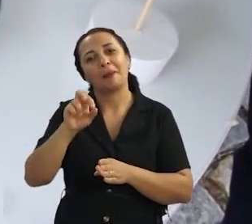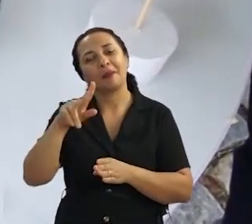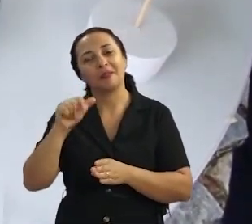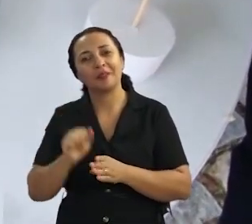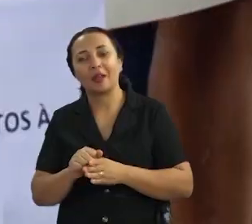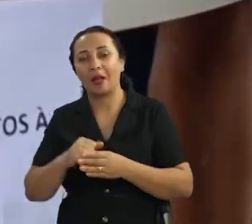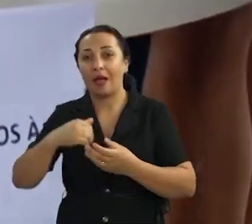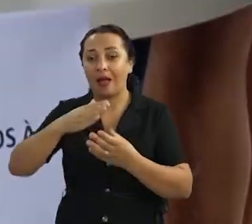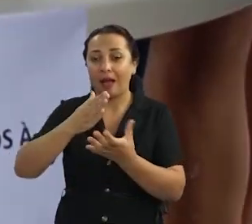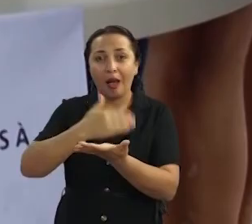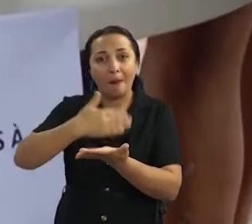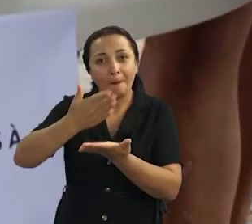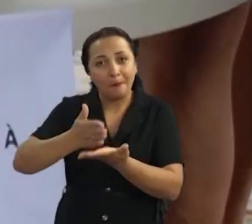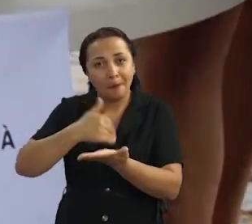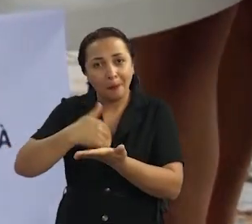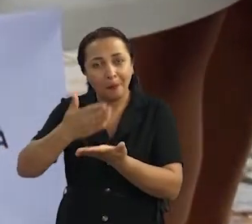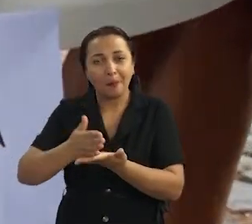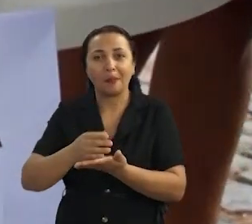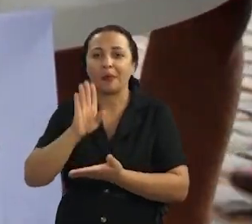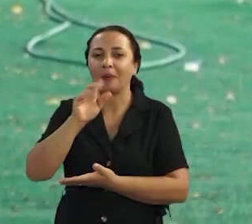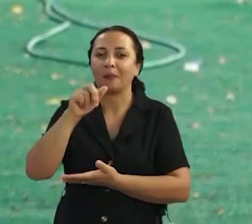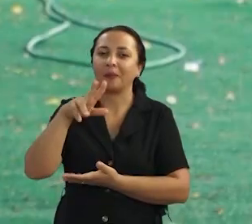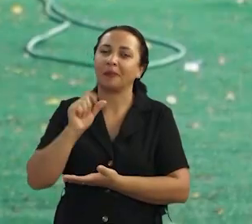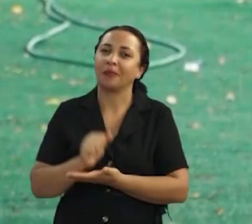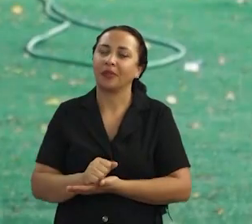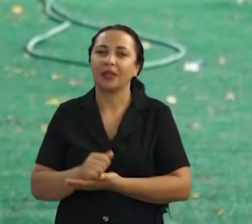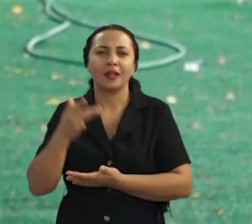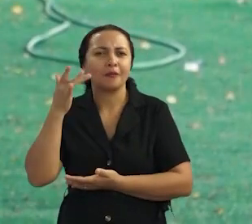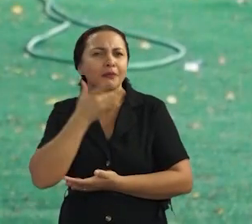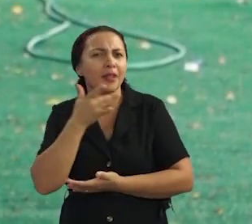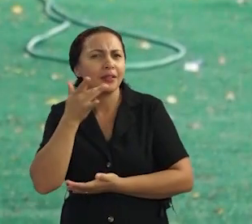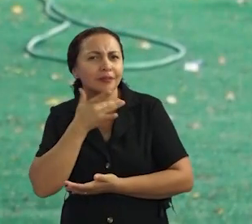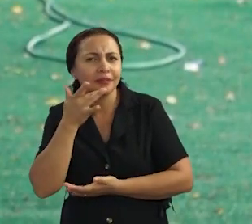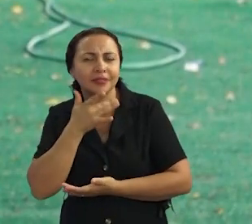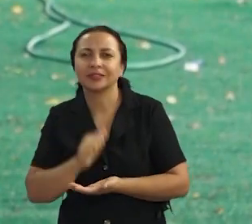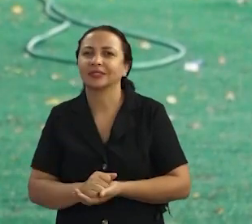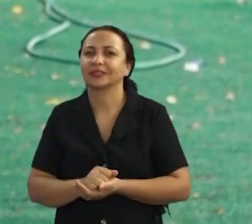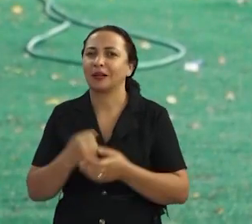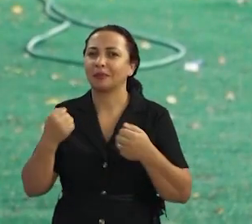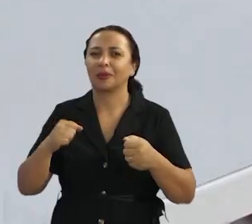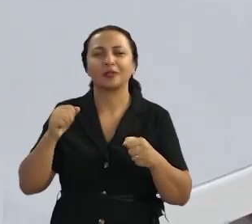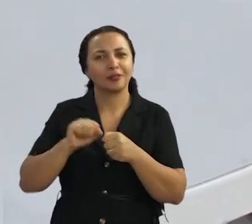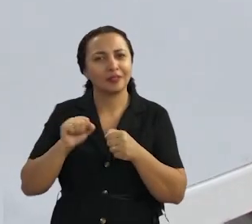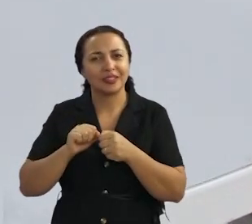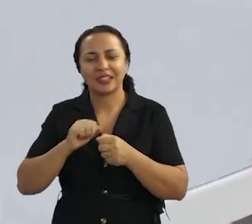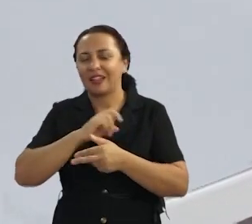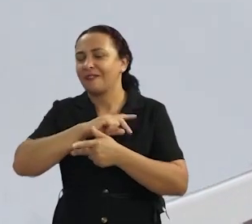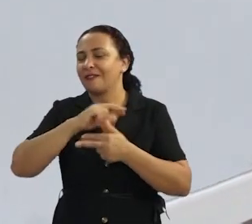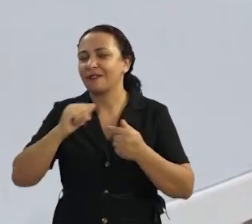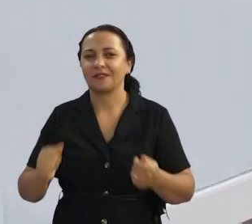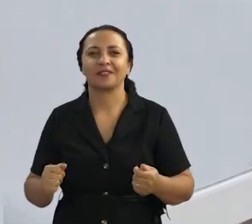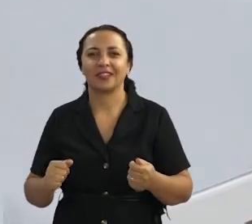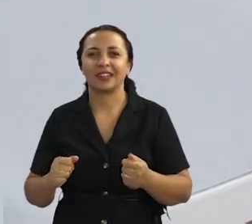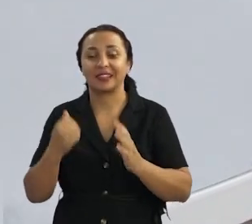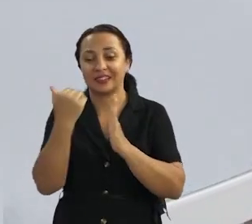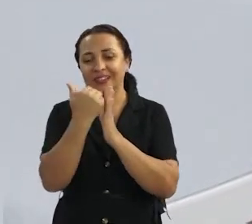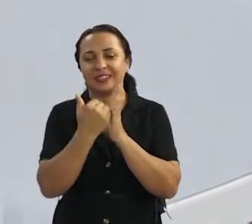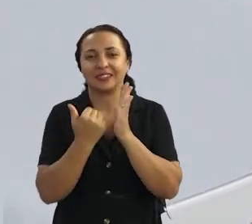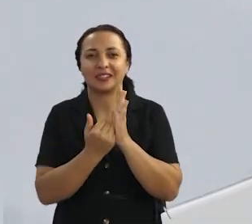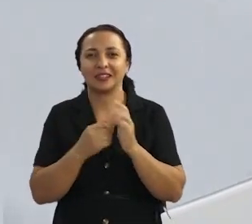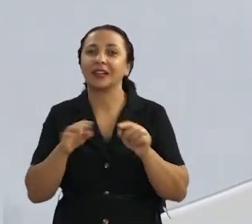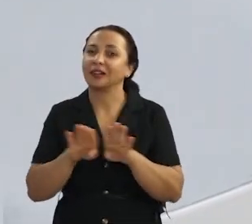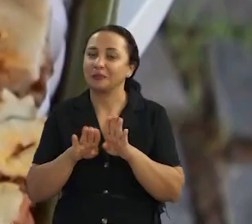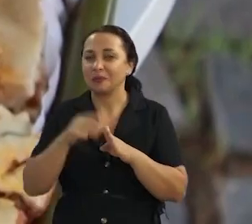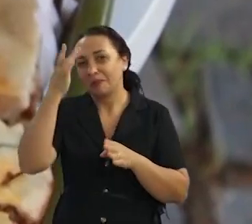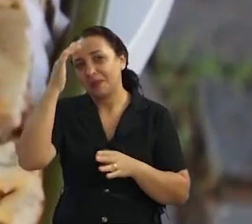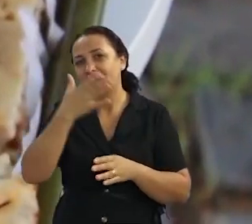segurando, e também bolo com beldroega. Então, o sabor fica maravilhoso, dá para fazer várias receitas e,